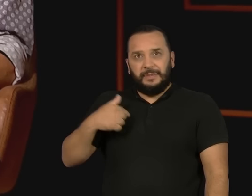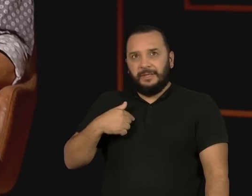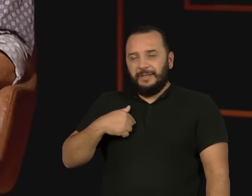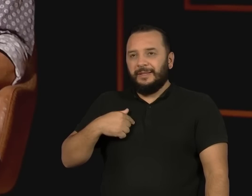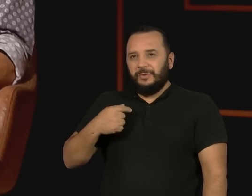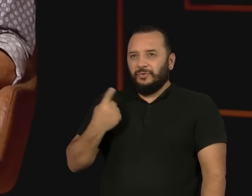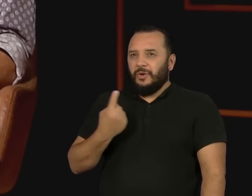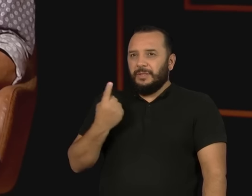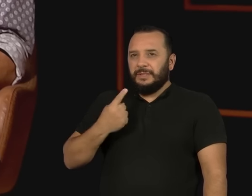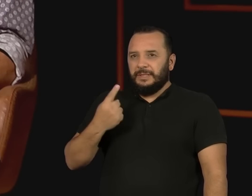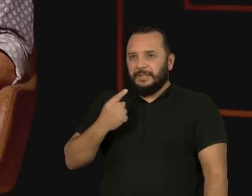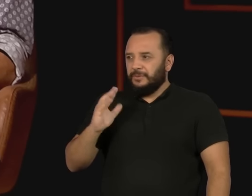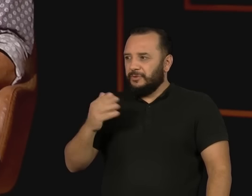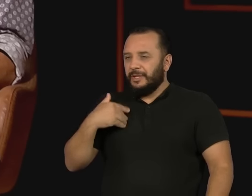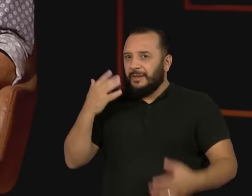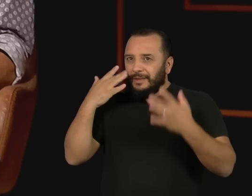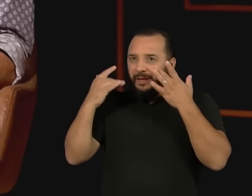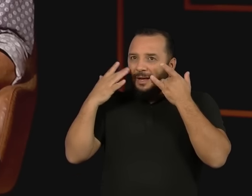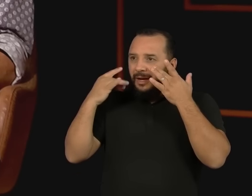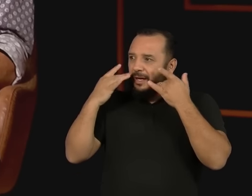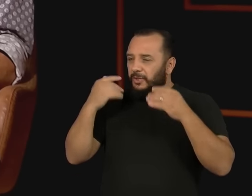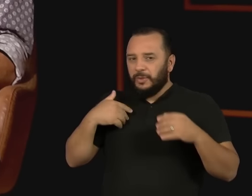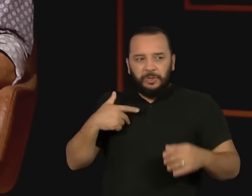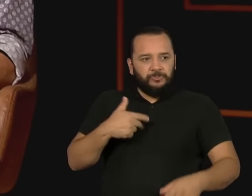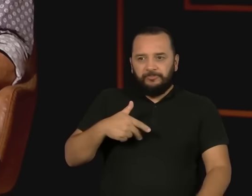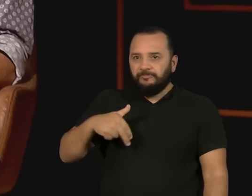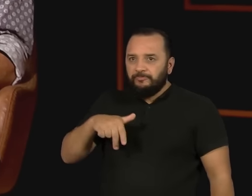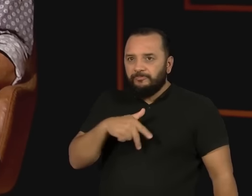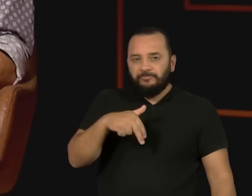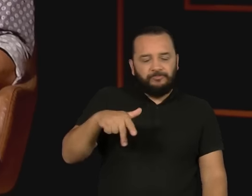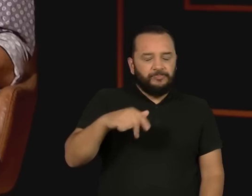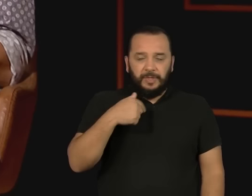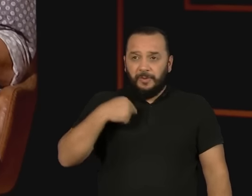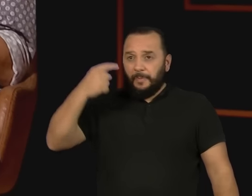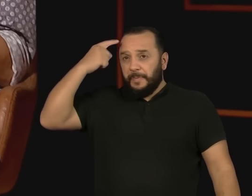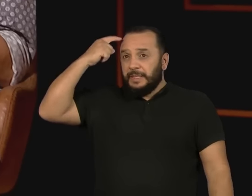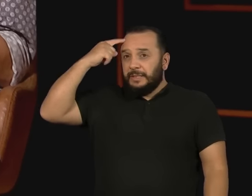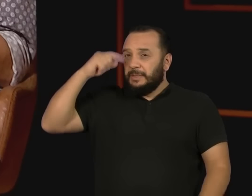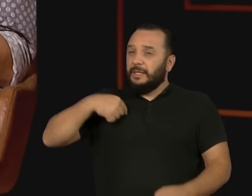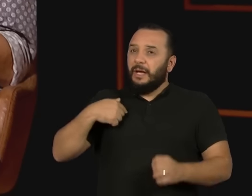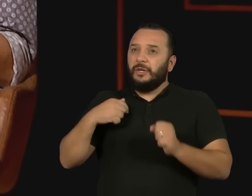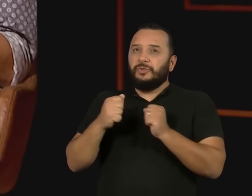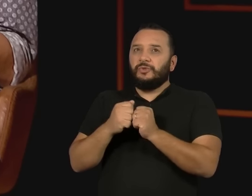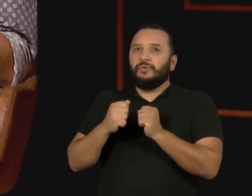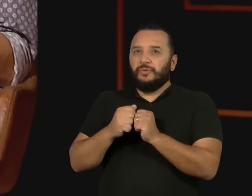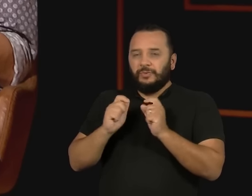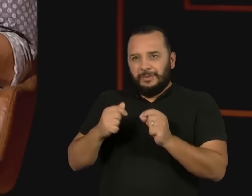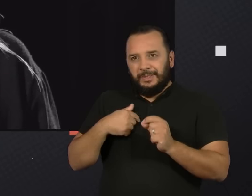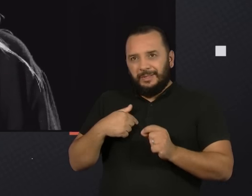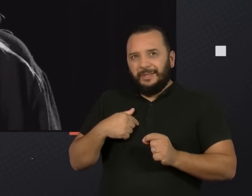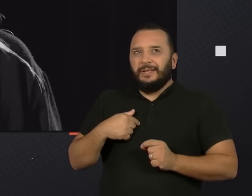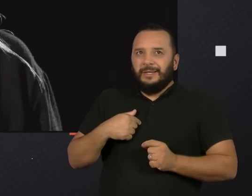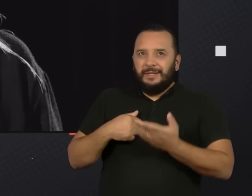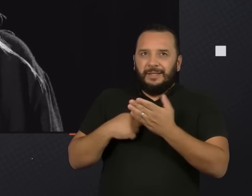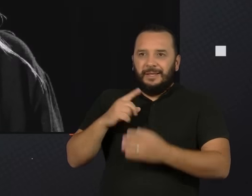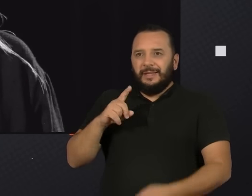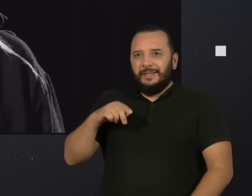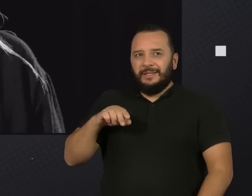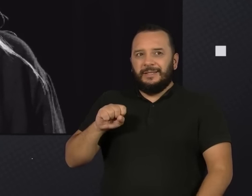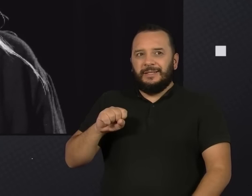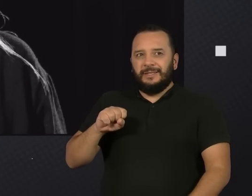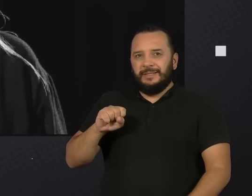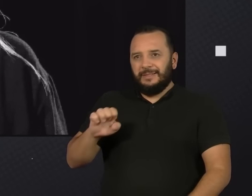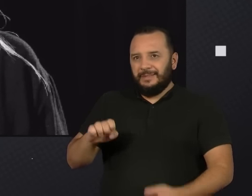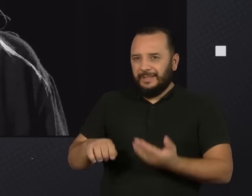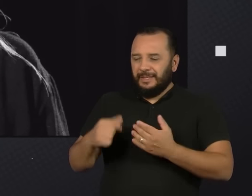eu começo a pensar, e inclusive outro dia com a batuta da Denise Stockley, pensar em me